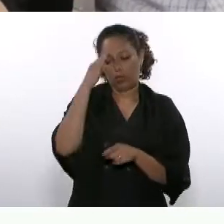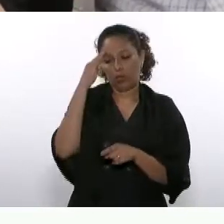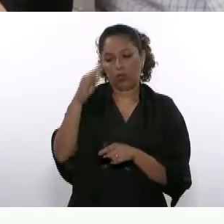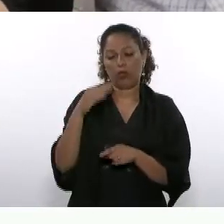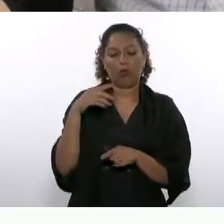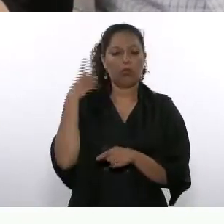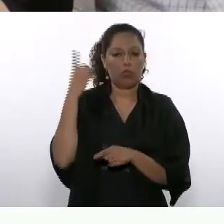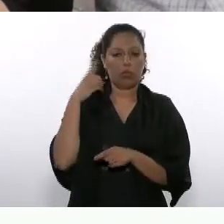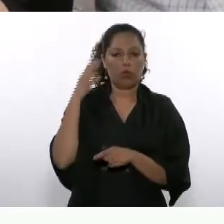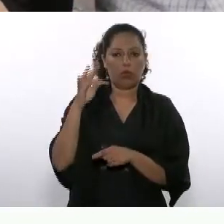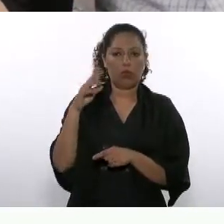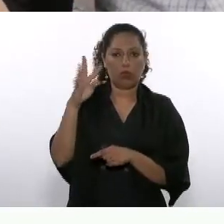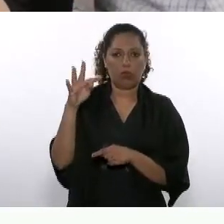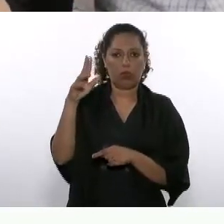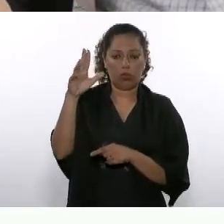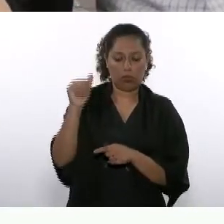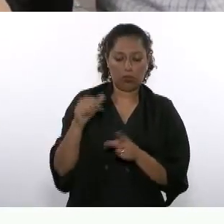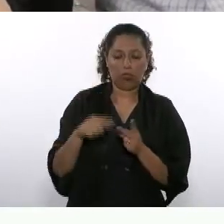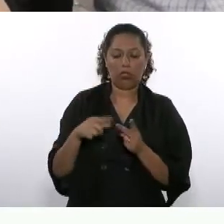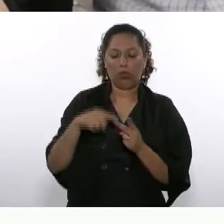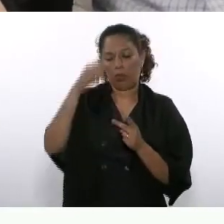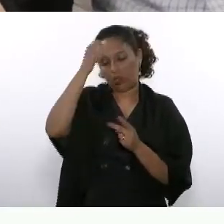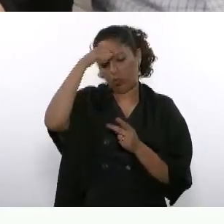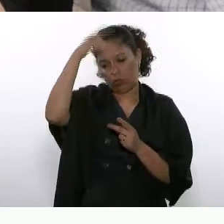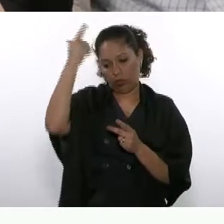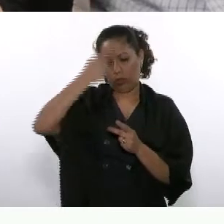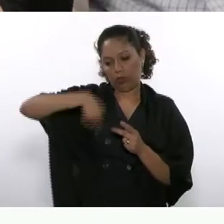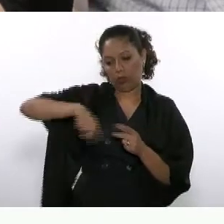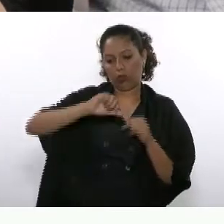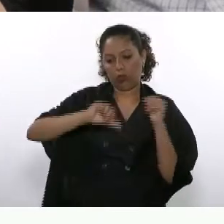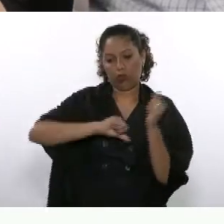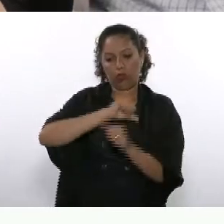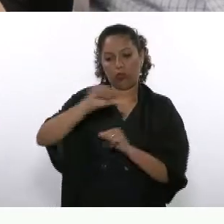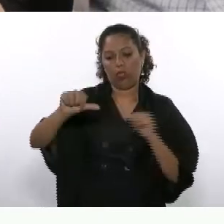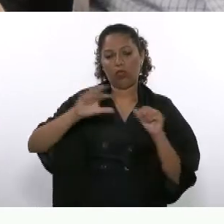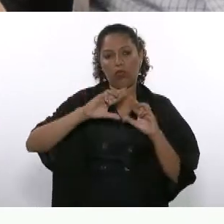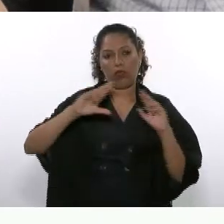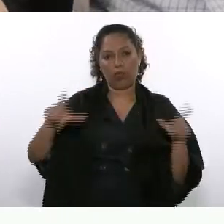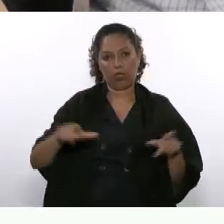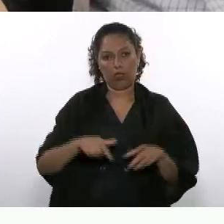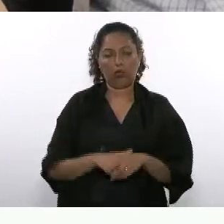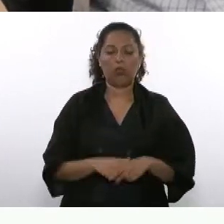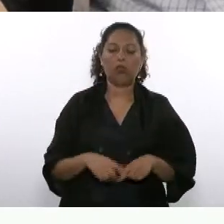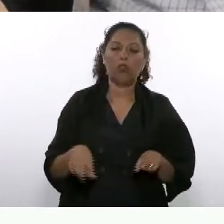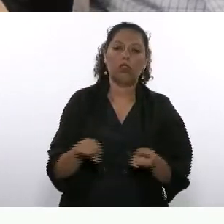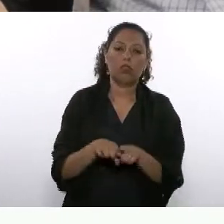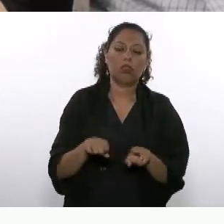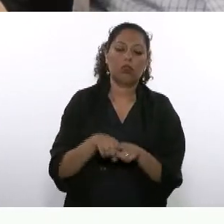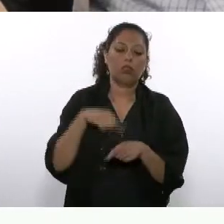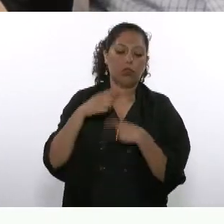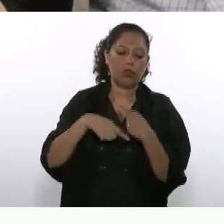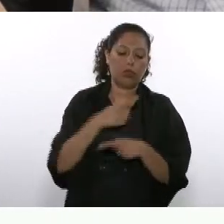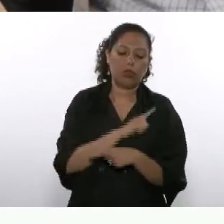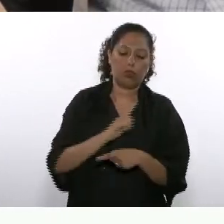Tutuca e do deputado Luiz Paulo, para que a gente conseguisse reverter a situação. Depois, o